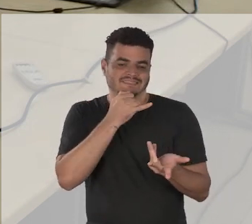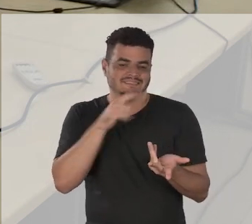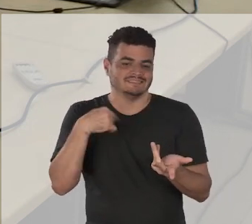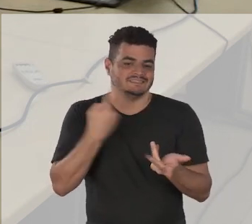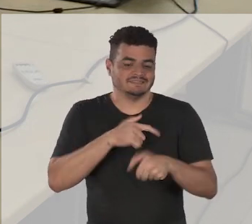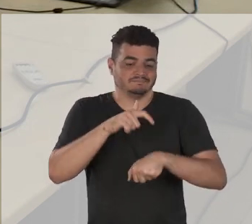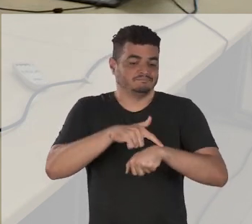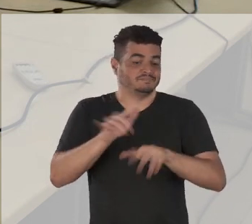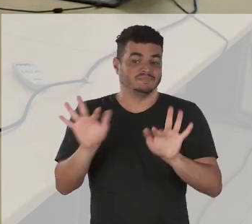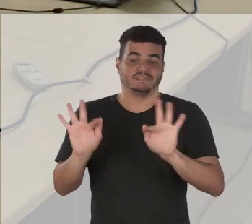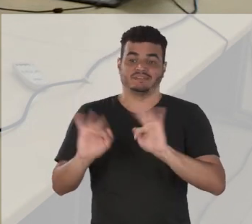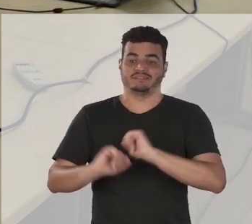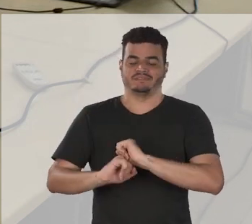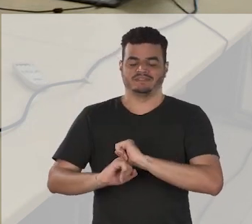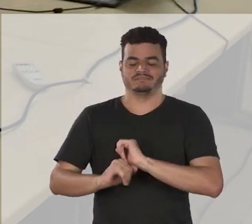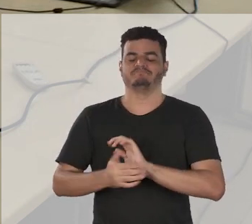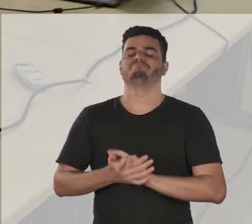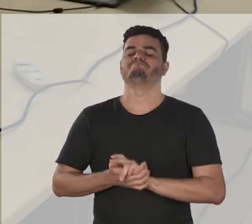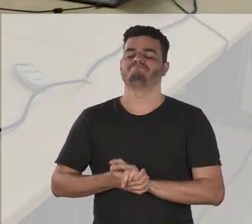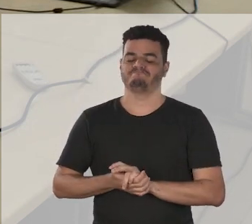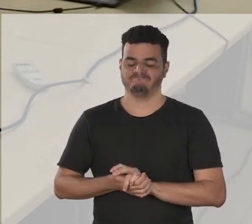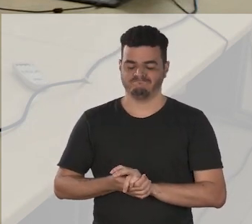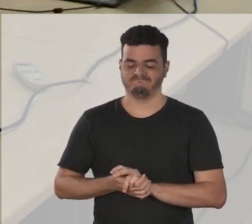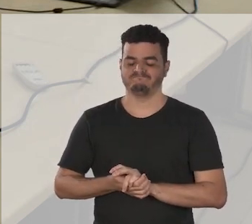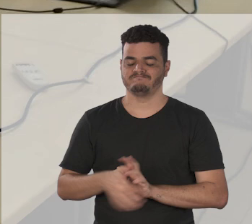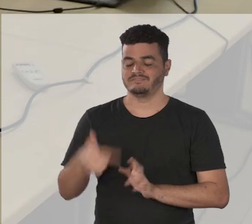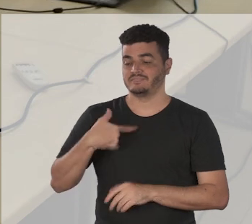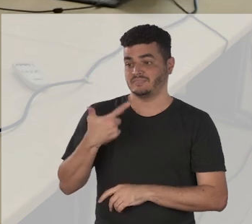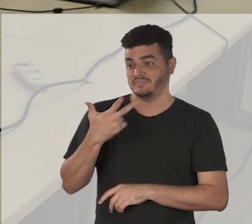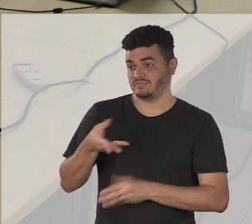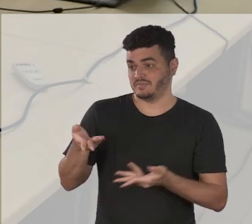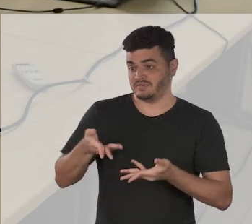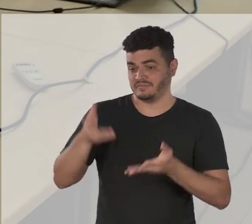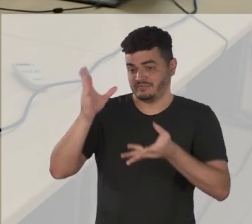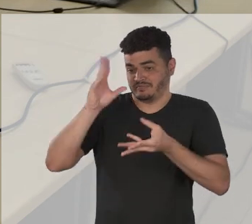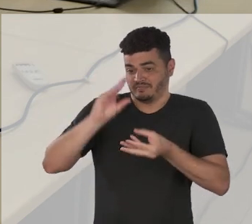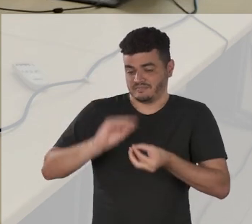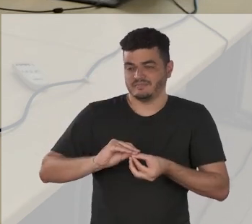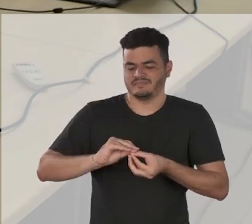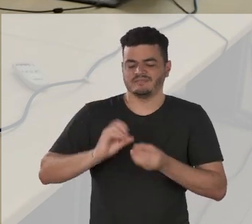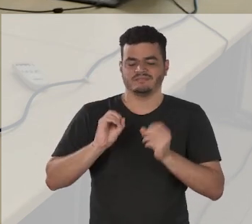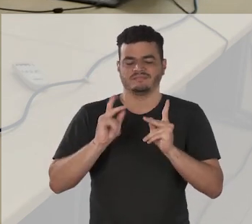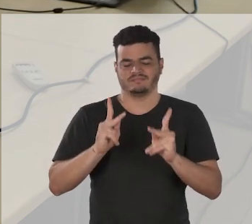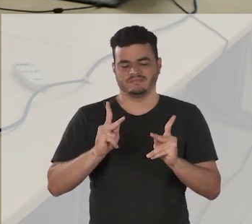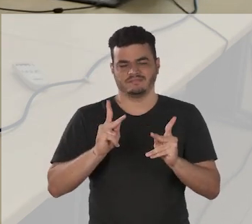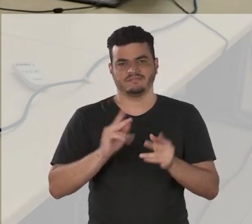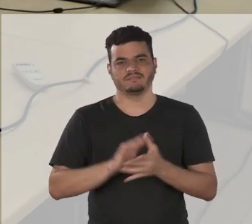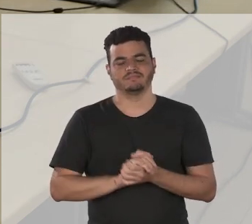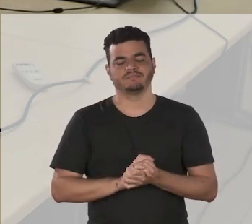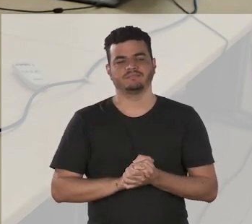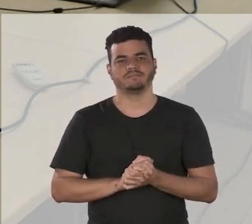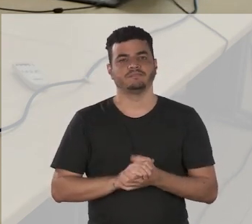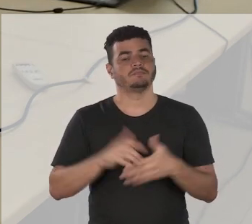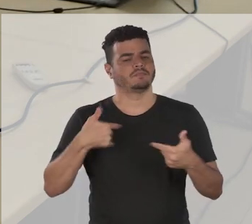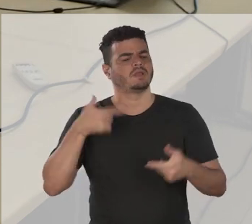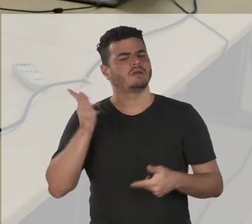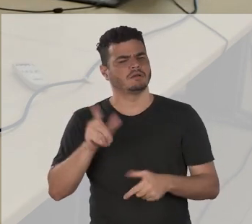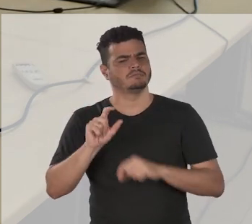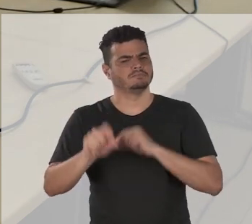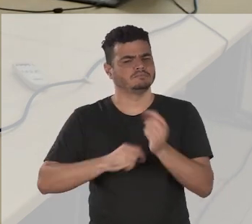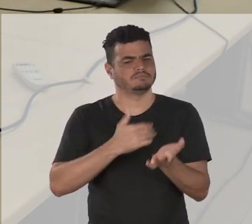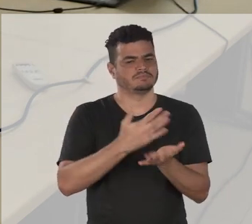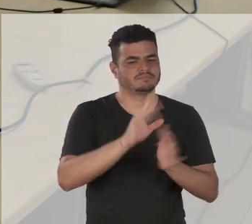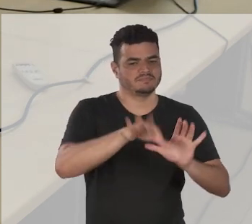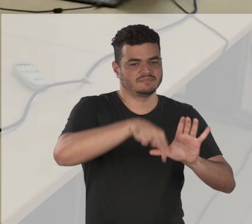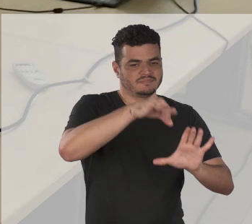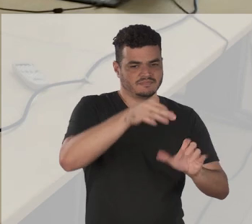encerrar essa sessão. Eu vou falar umas breves palavras aqui, né, para concluir o nosso evento, e já passamos para o